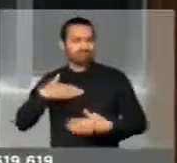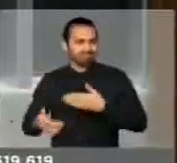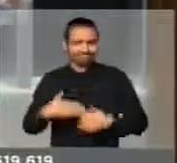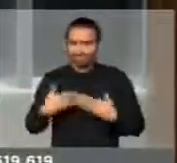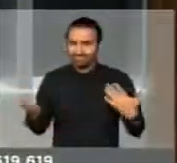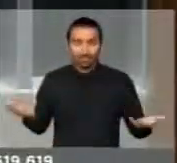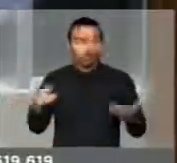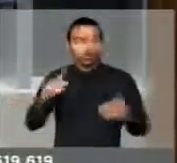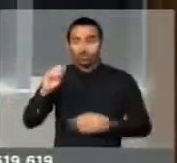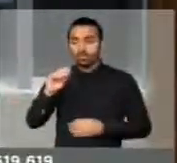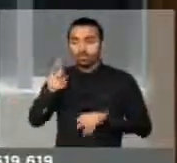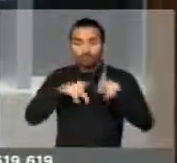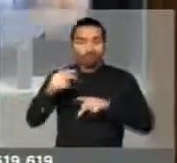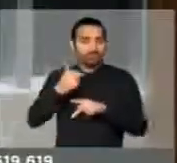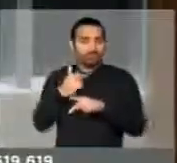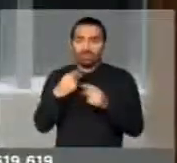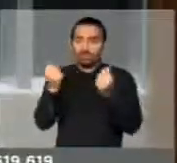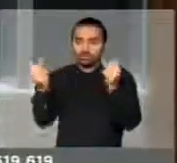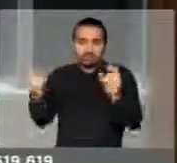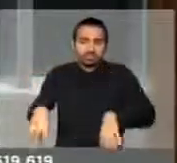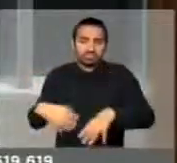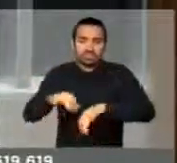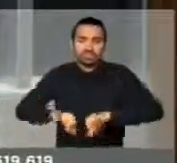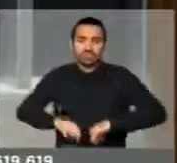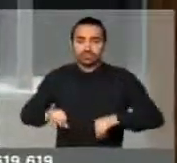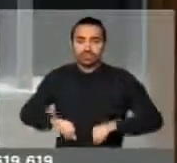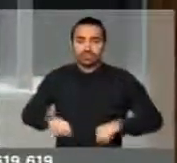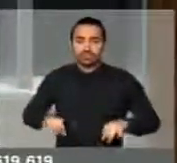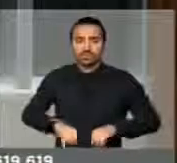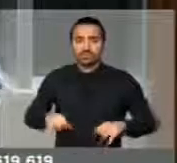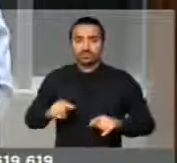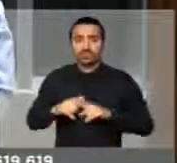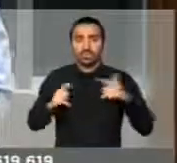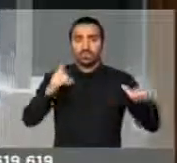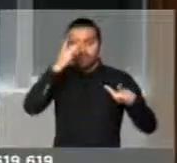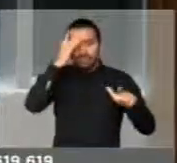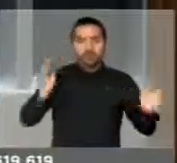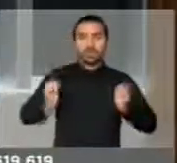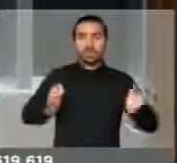mas ela tirou do lucro dela, coitadinha, para ajudar o Aécio. Mas quando se trata de ajudar a Dilma, ah